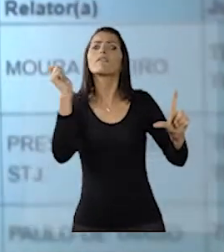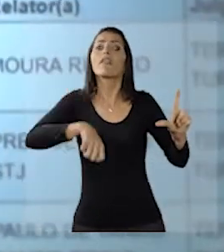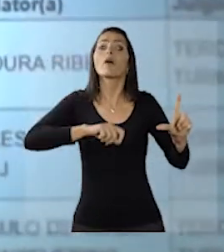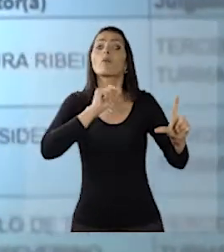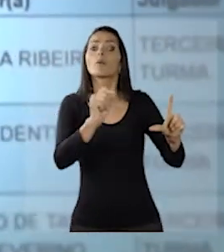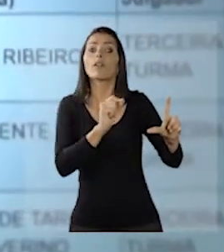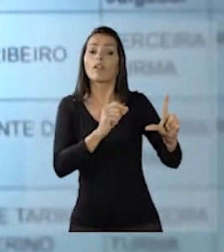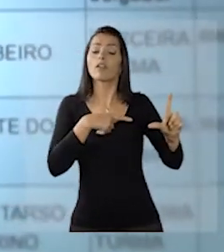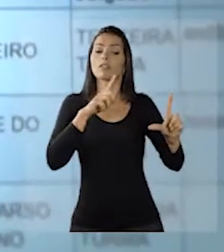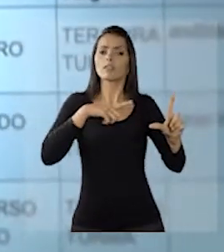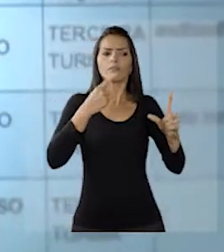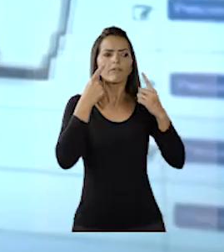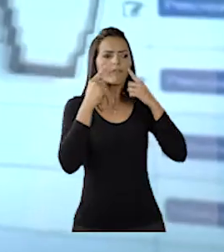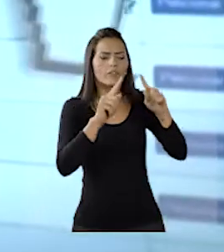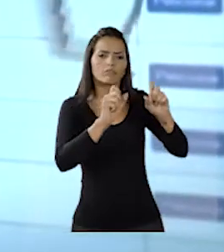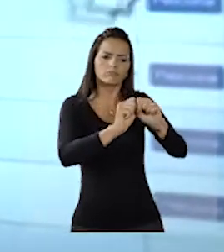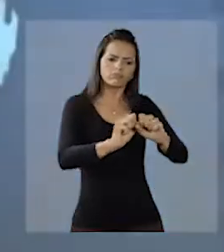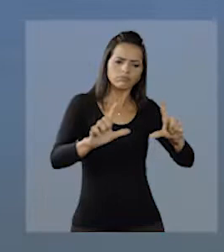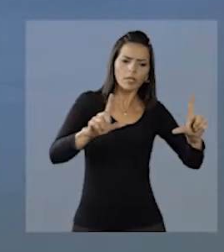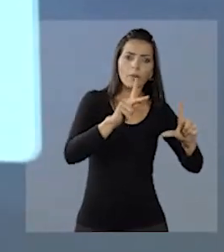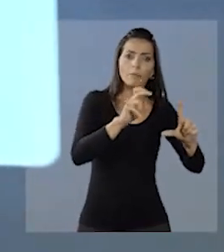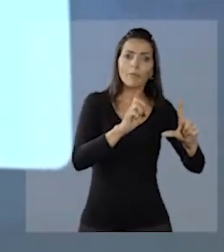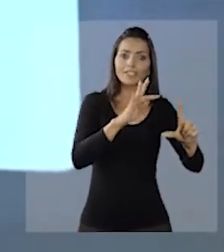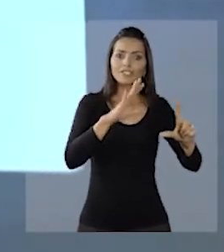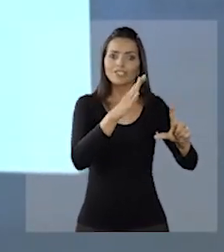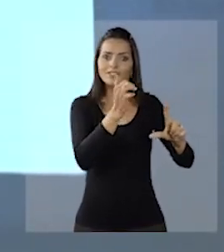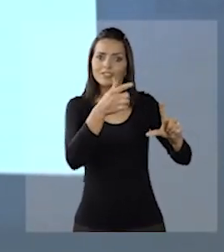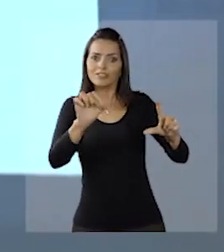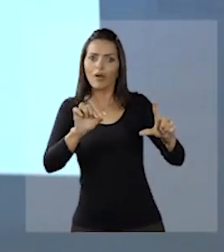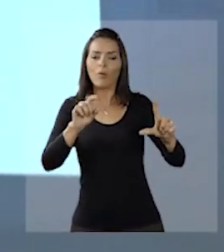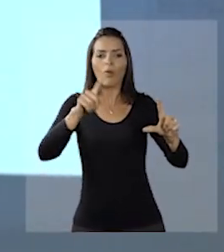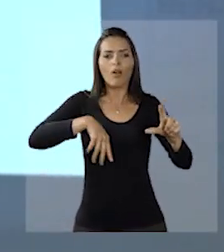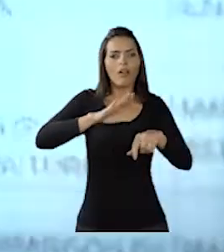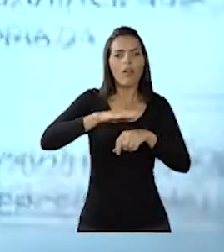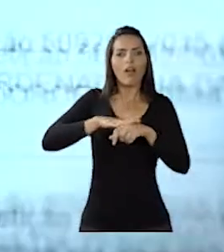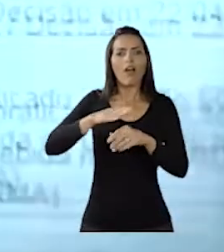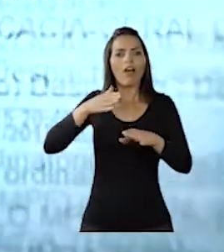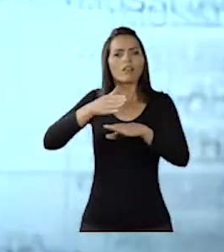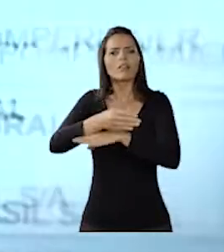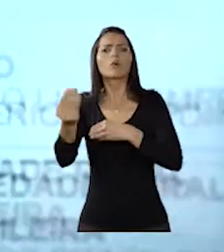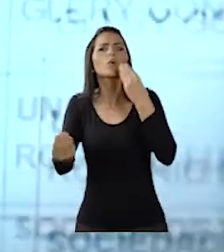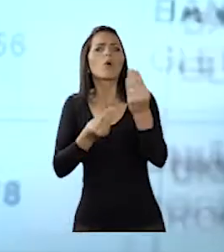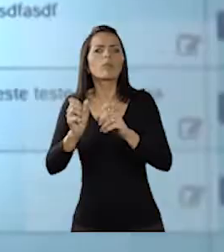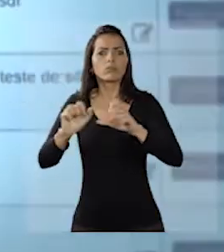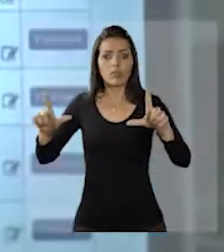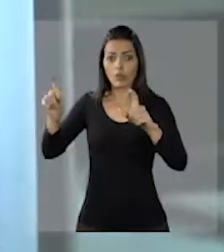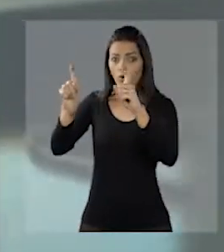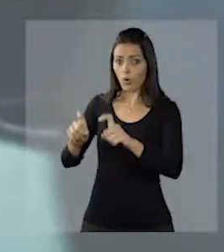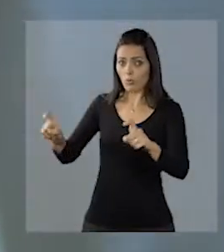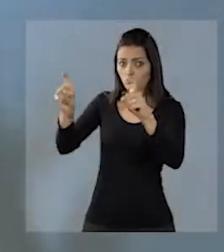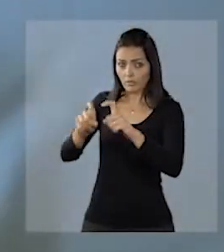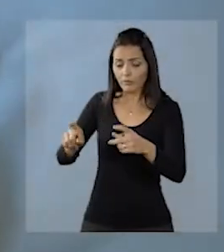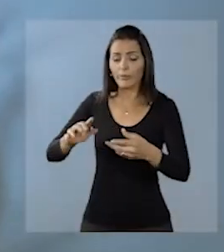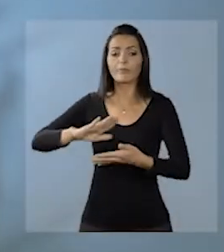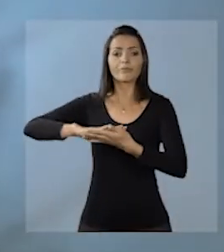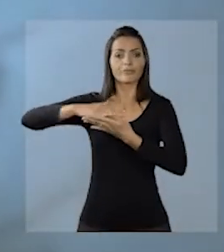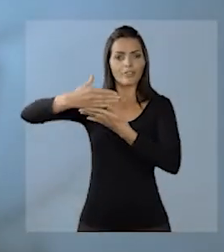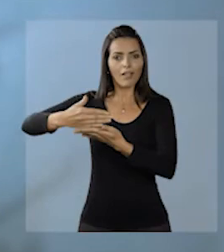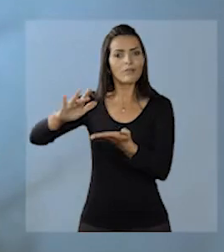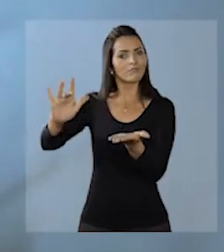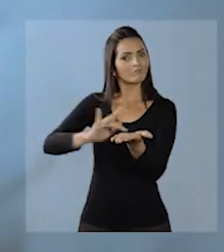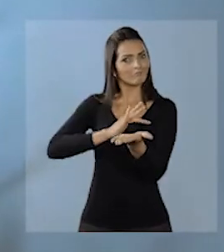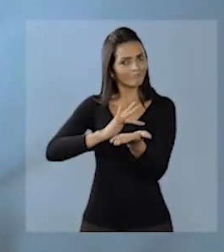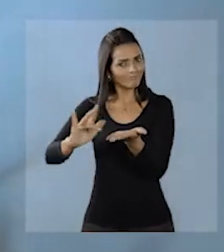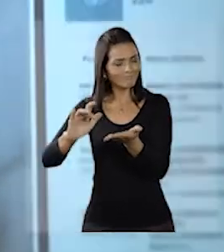o encaminhamento e visualização de petições de modo personalizado, que podem ser acessadas por computadores, tablets